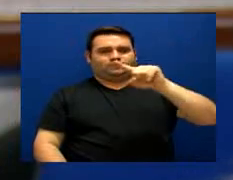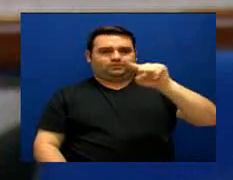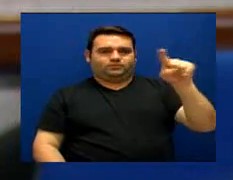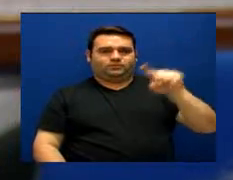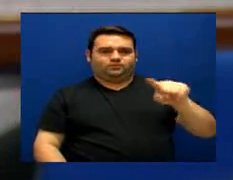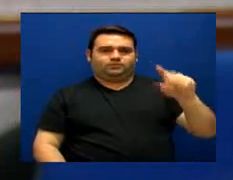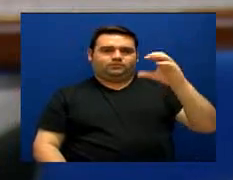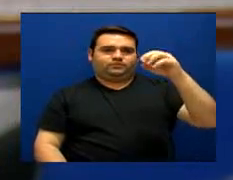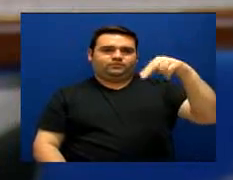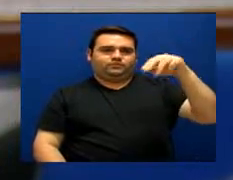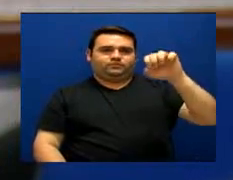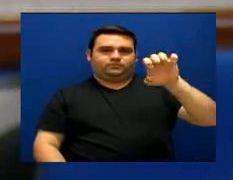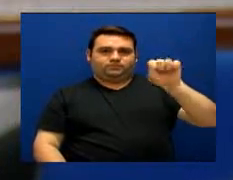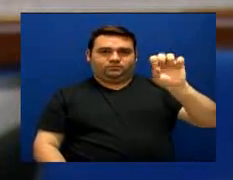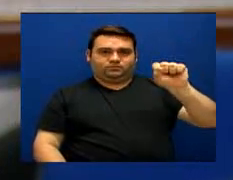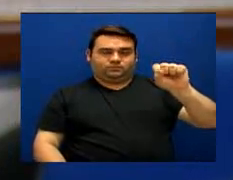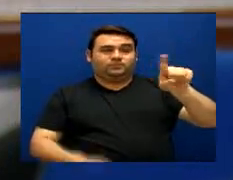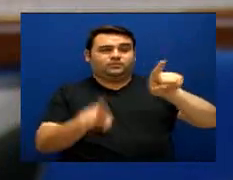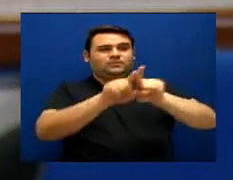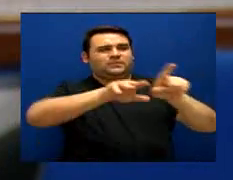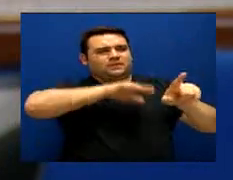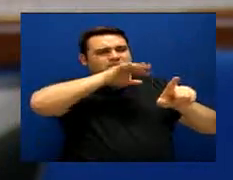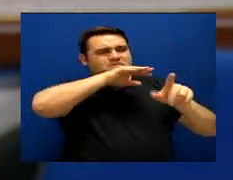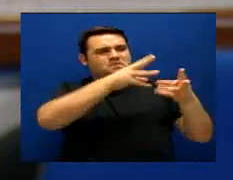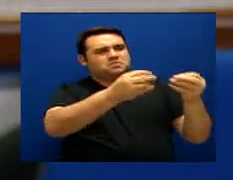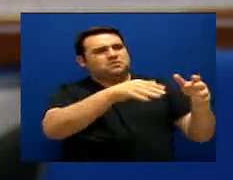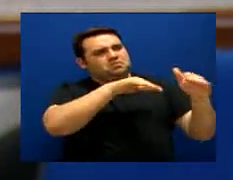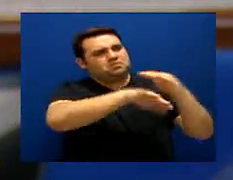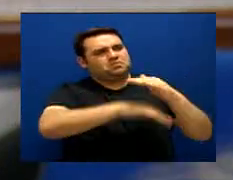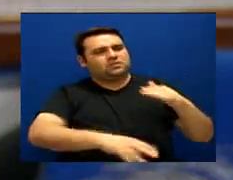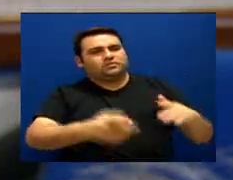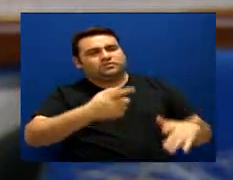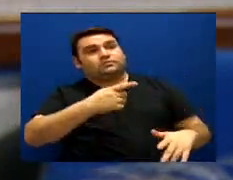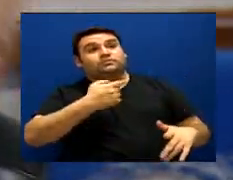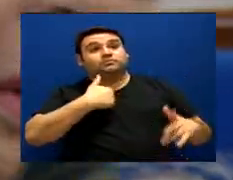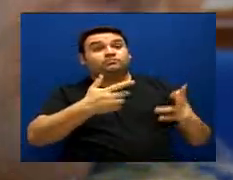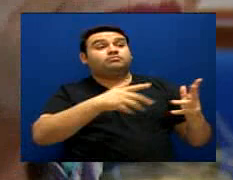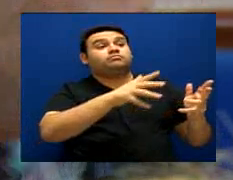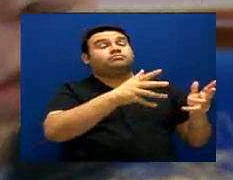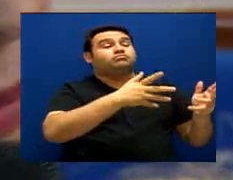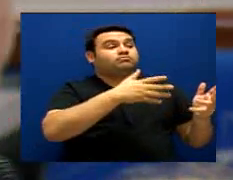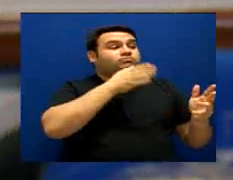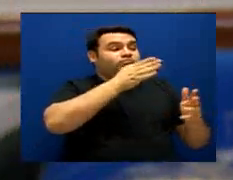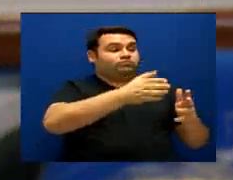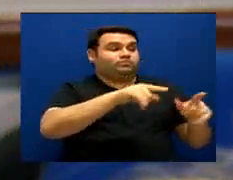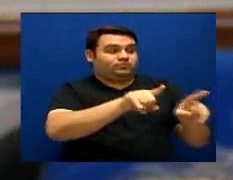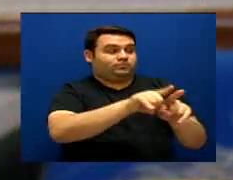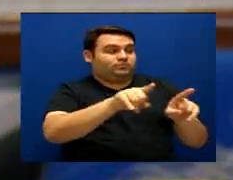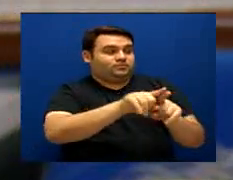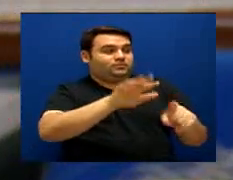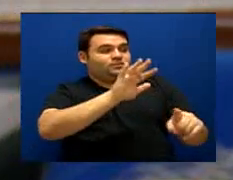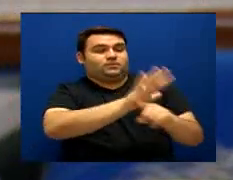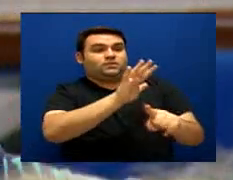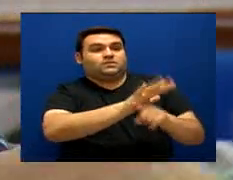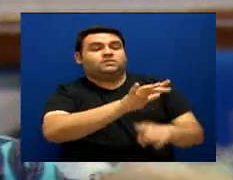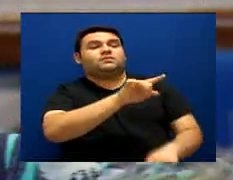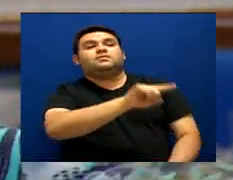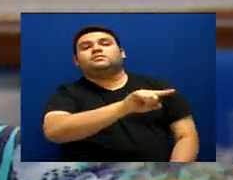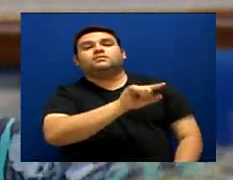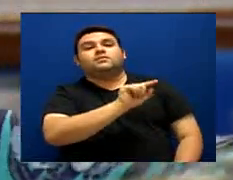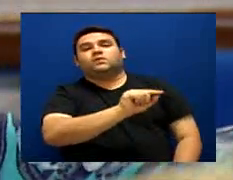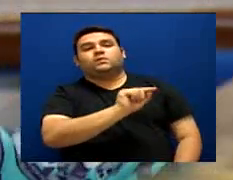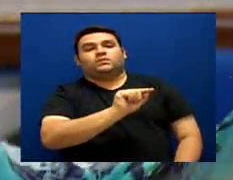zoonose e o depósito dos animais. E isso acabou provocando também, contribuindo, para